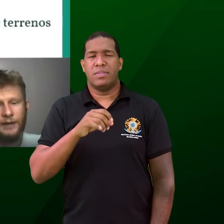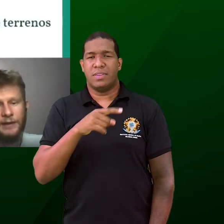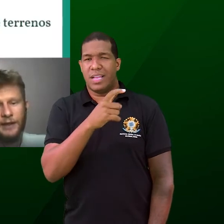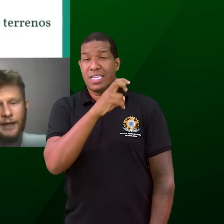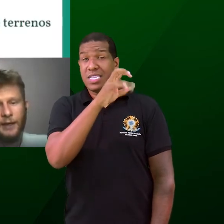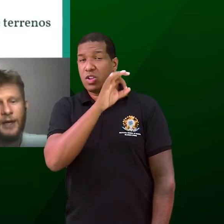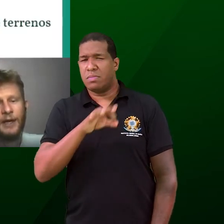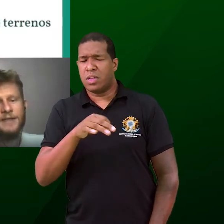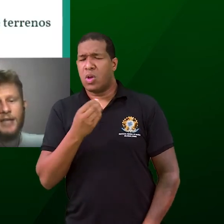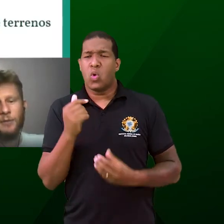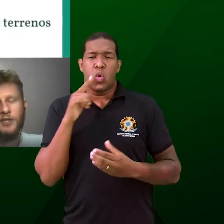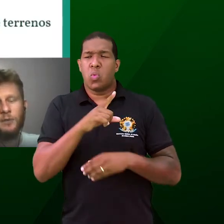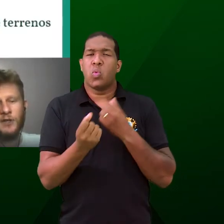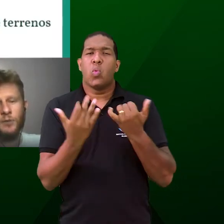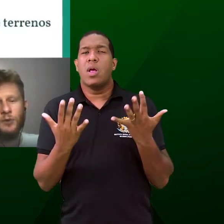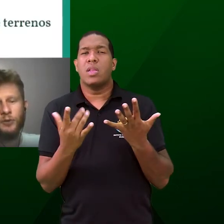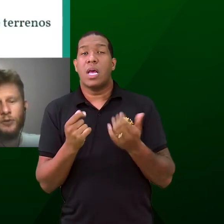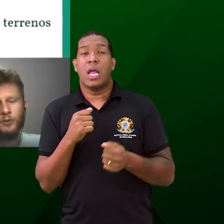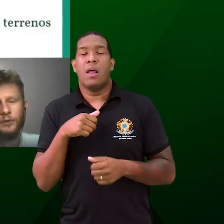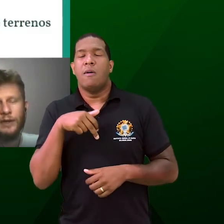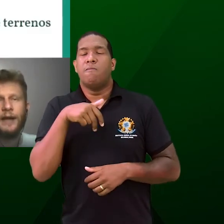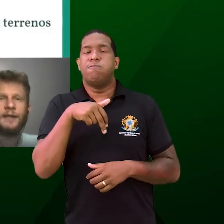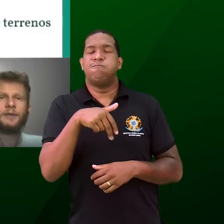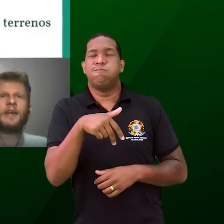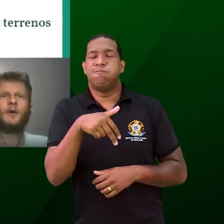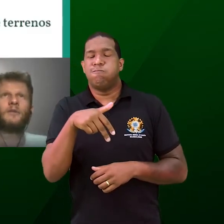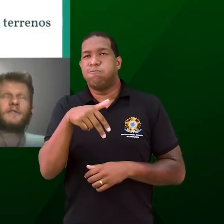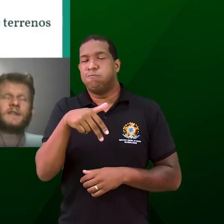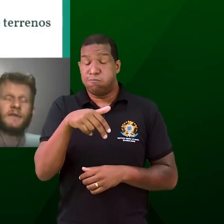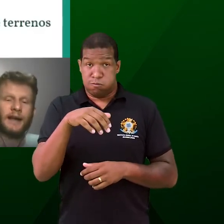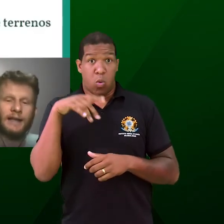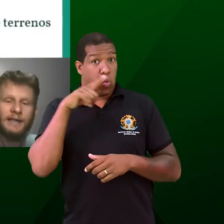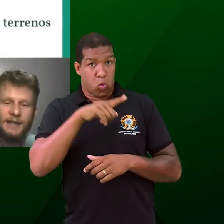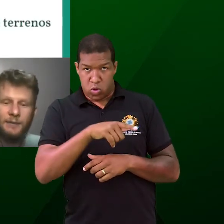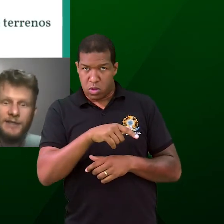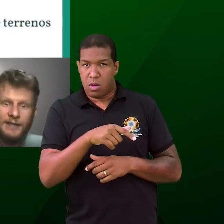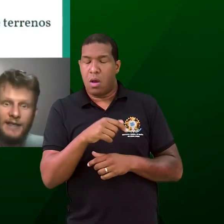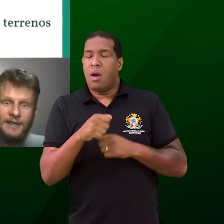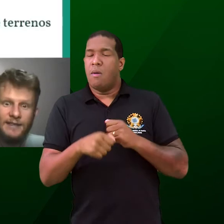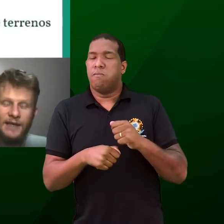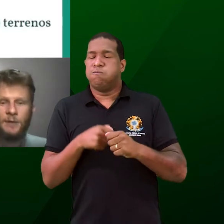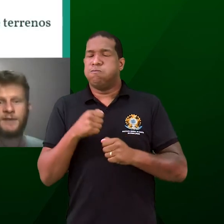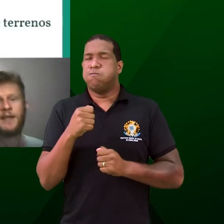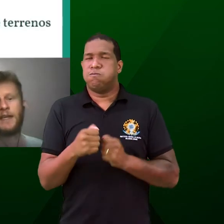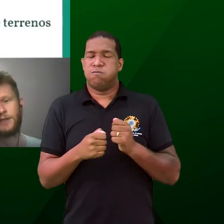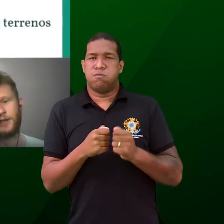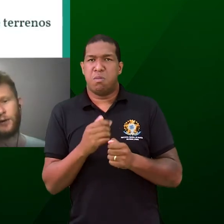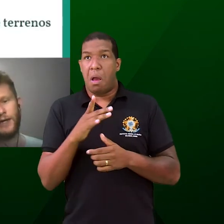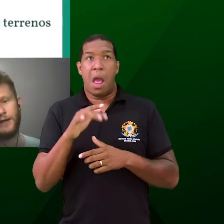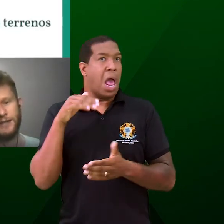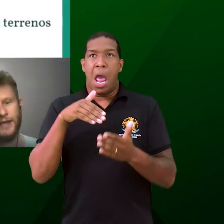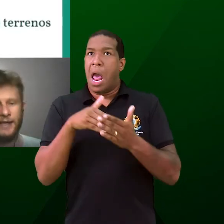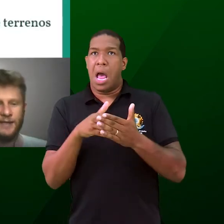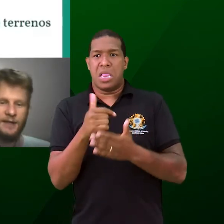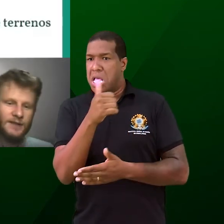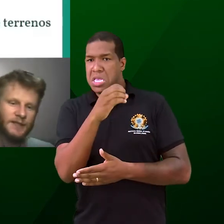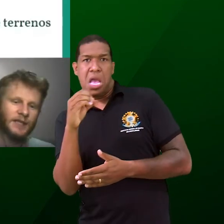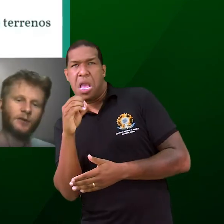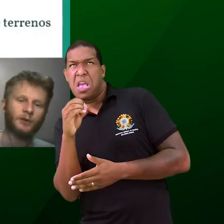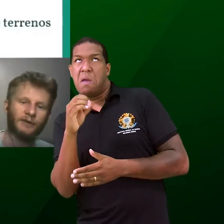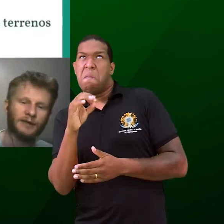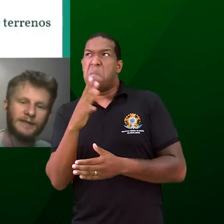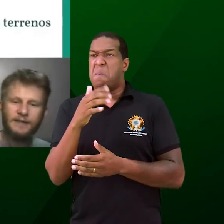controle, ele acaba correndo aleatoriamente, ele não sabe se ele está 90, se ele está 70, se ele está muito devagar, muito